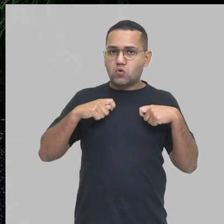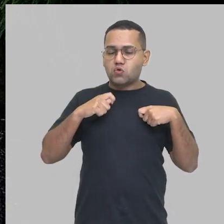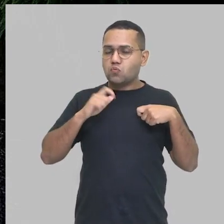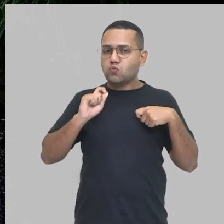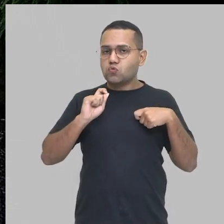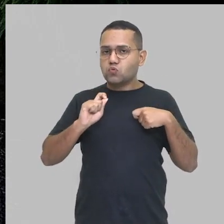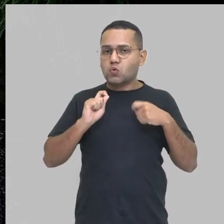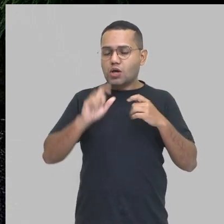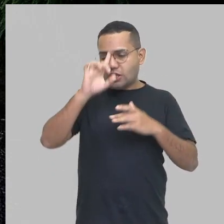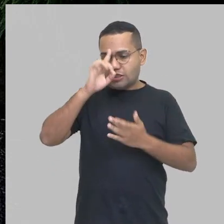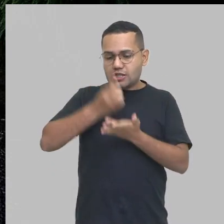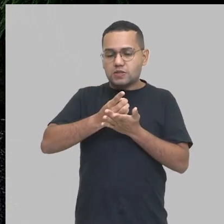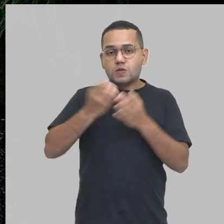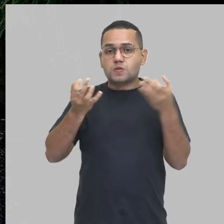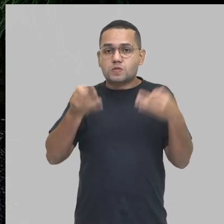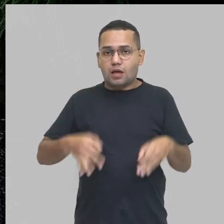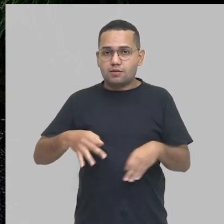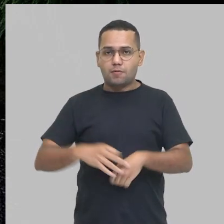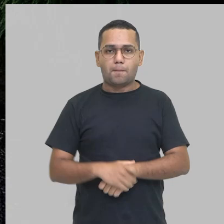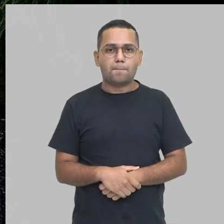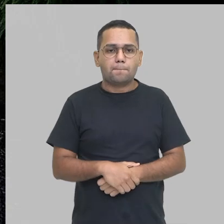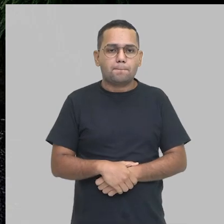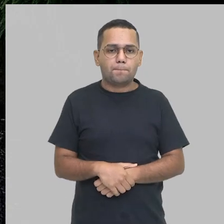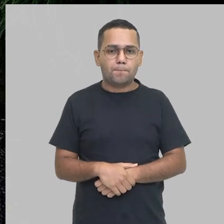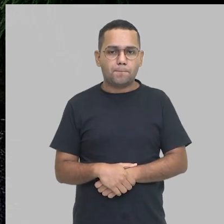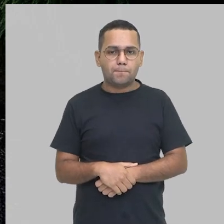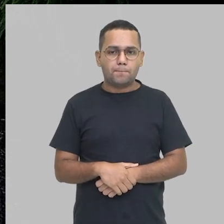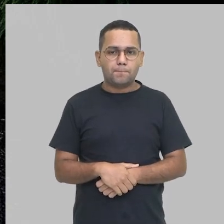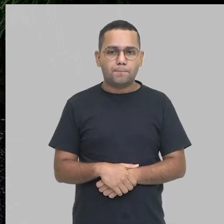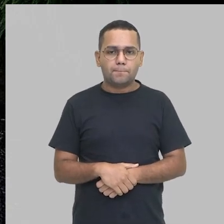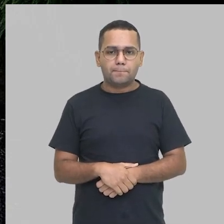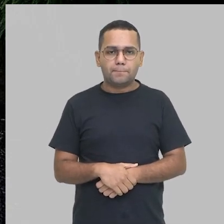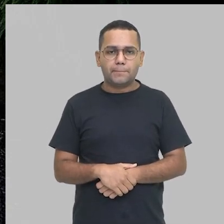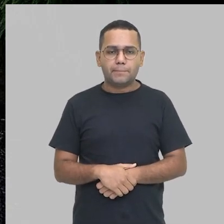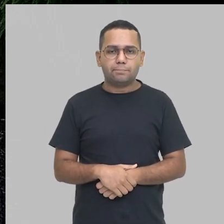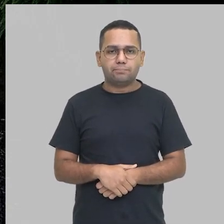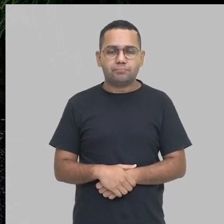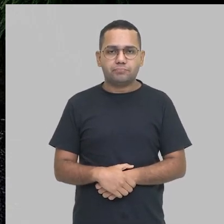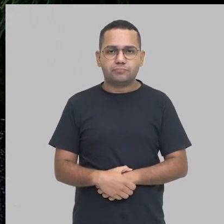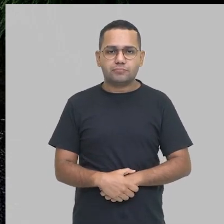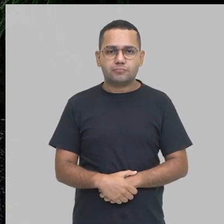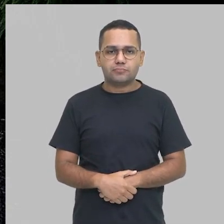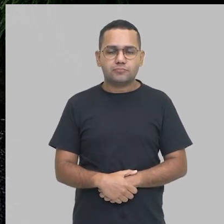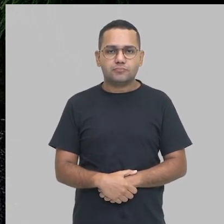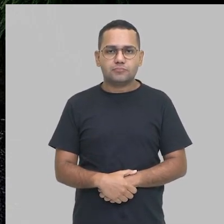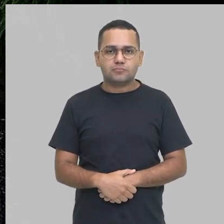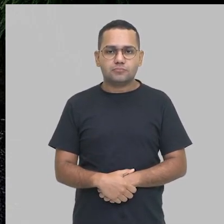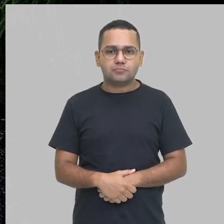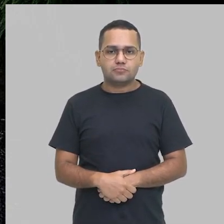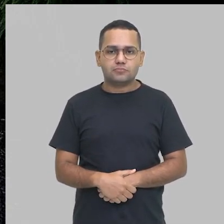éticas, tá bom? E aqui, então, a gente parte para um outro tema, né,